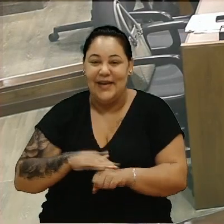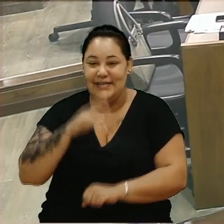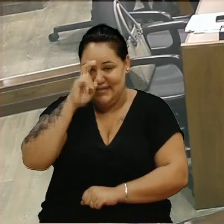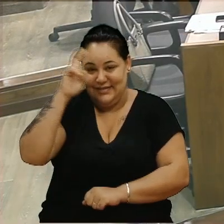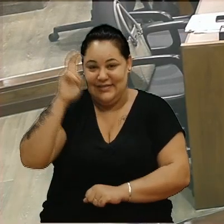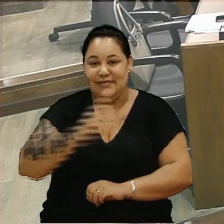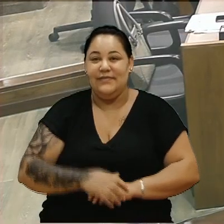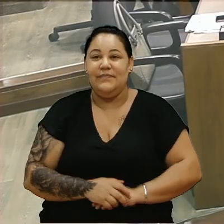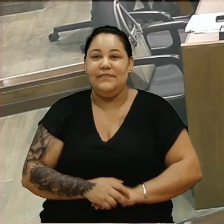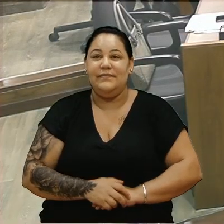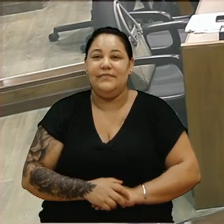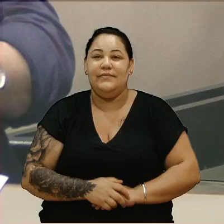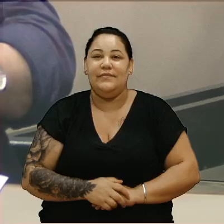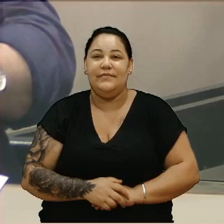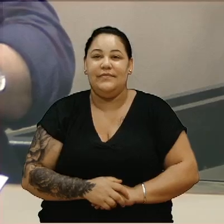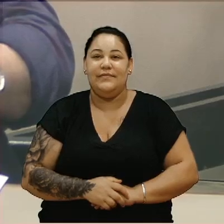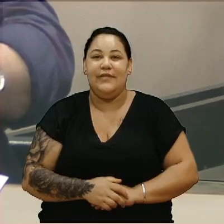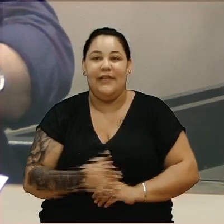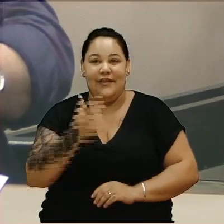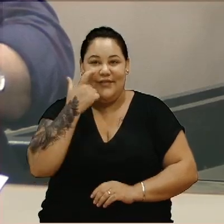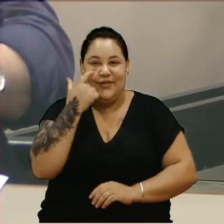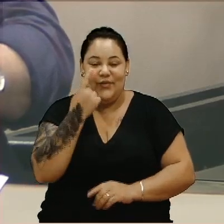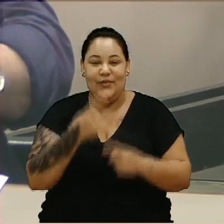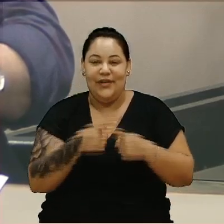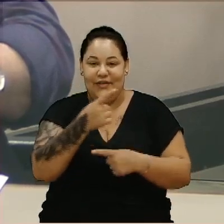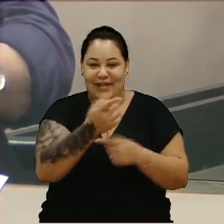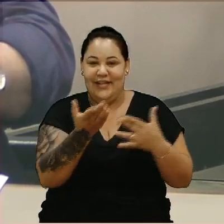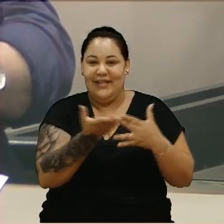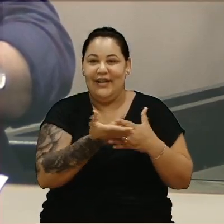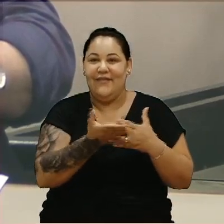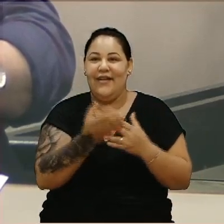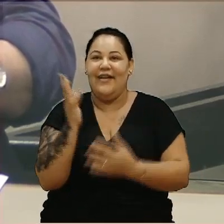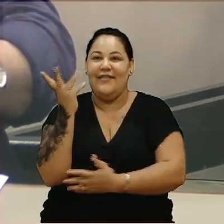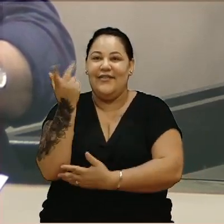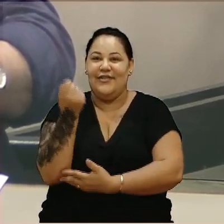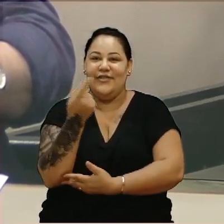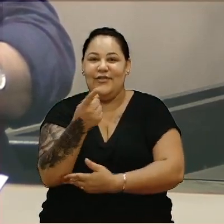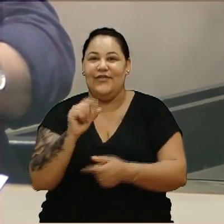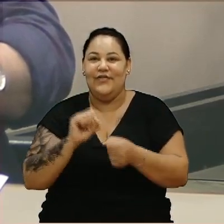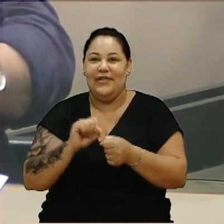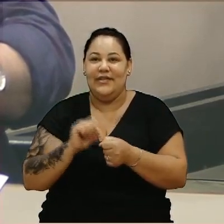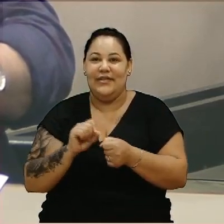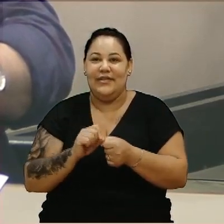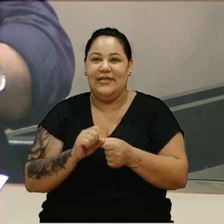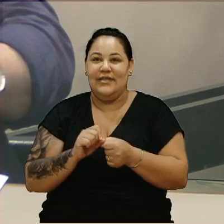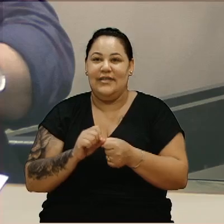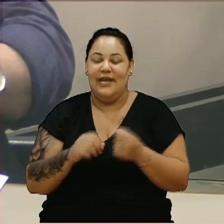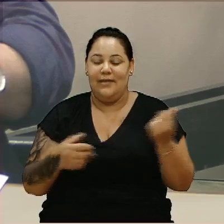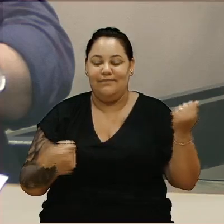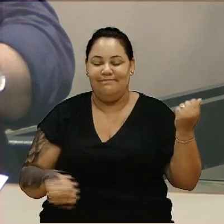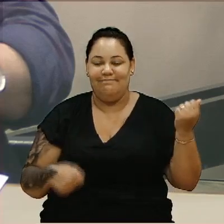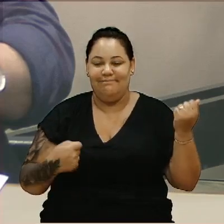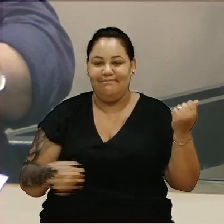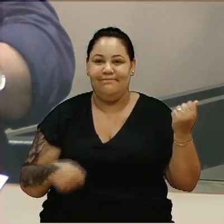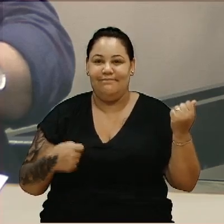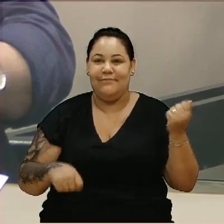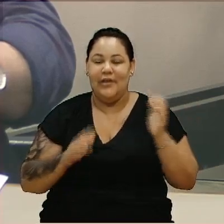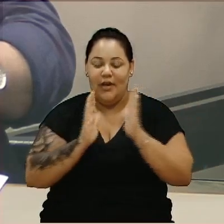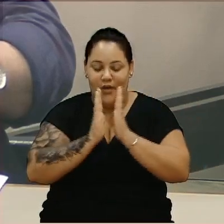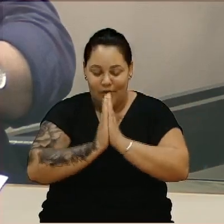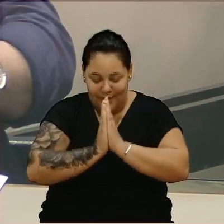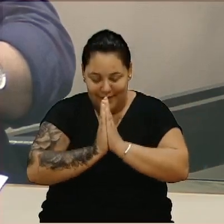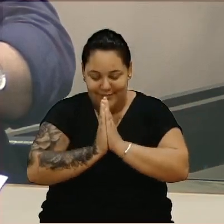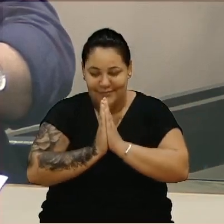genuíno no que faz, porque nos intervalos da FSG fazia uma roda de violão ali e orava com o pessoal, coisa que a gente não vê nos dias de hoje. Então,